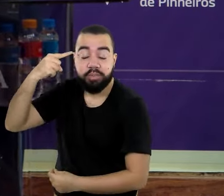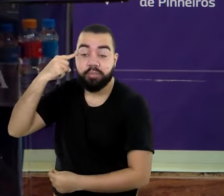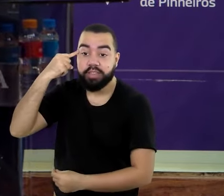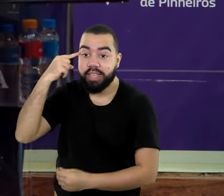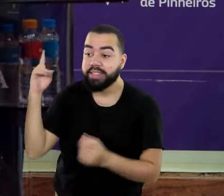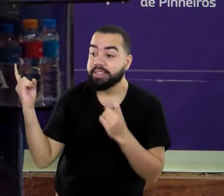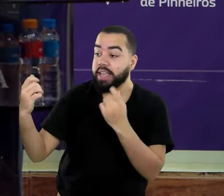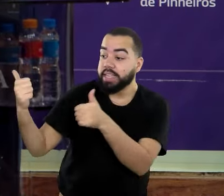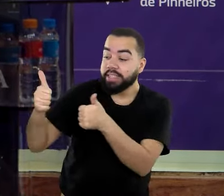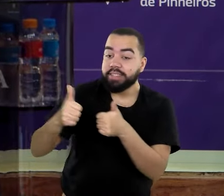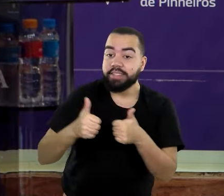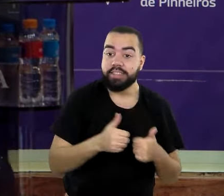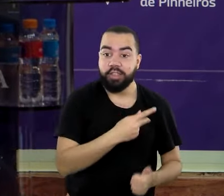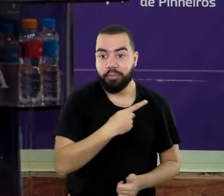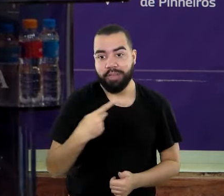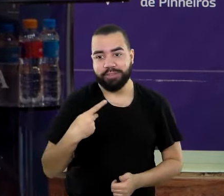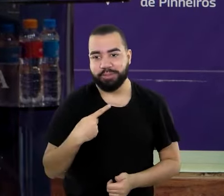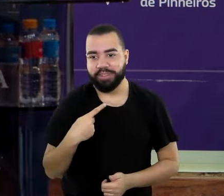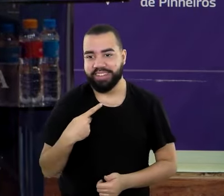pastor.